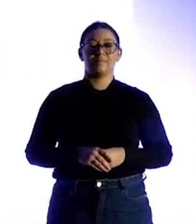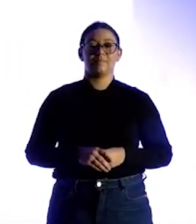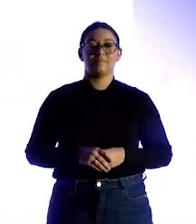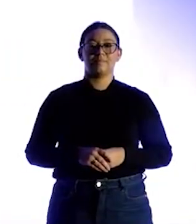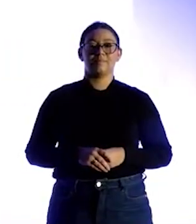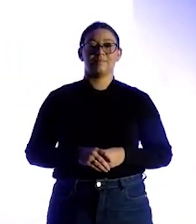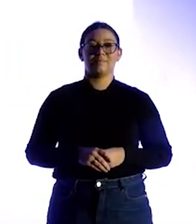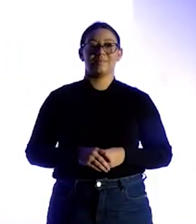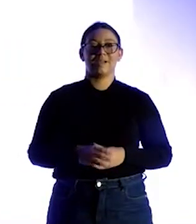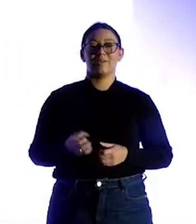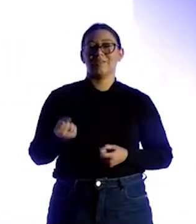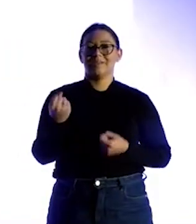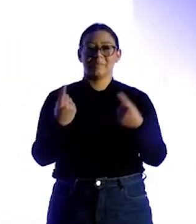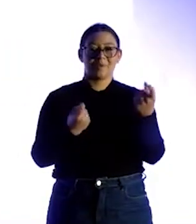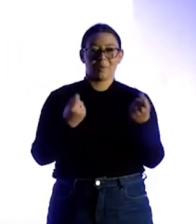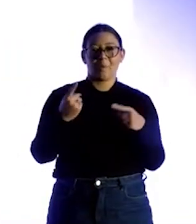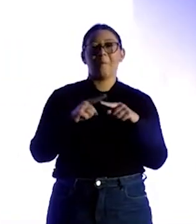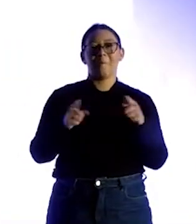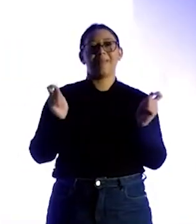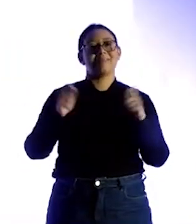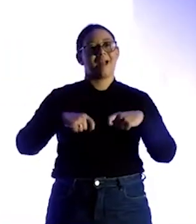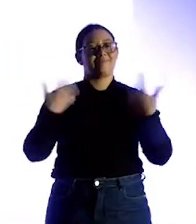Somos poucos, mas podemos aplaudir.